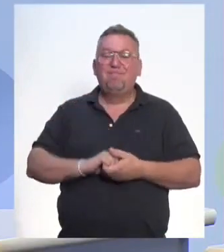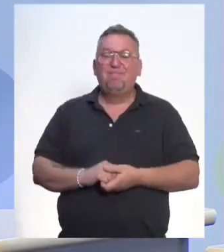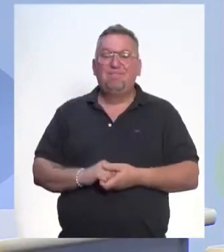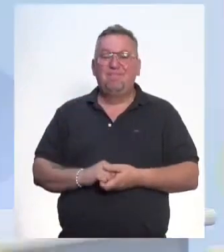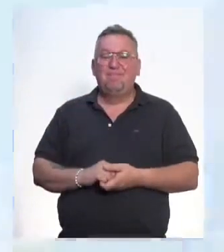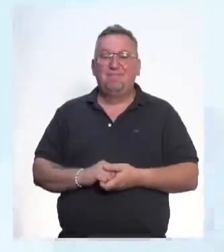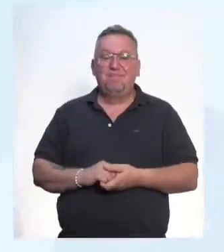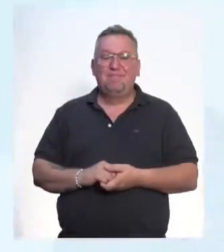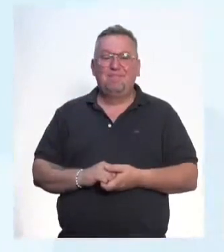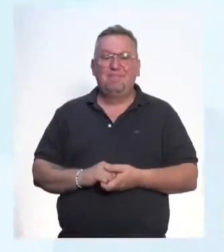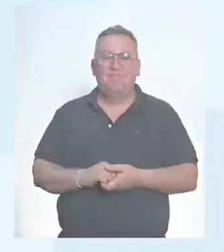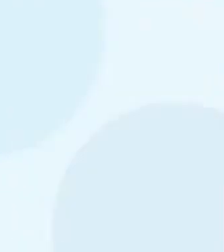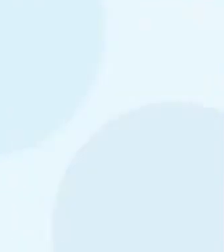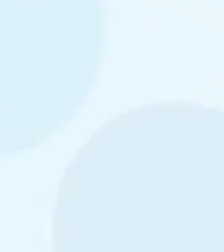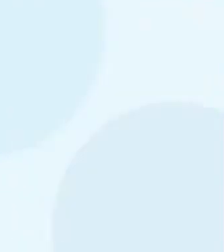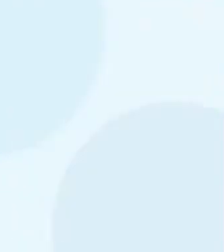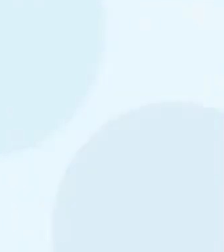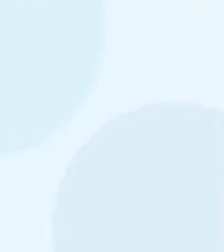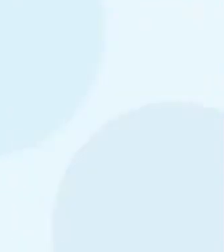minutinhos.